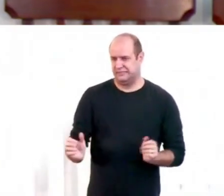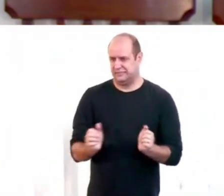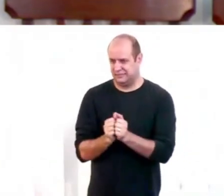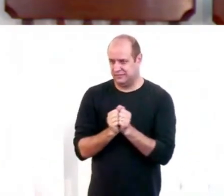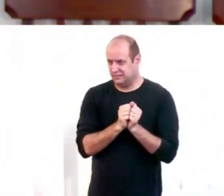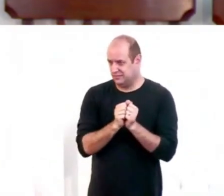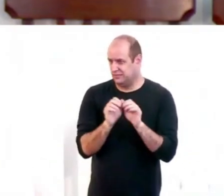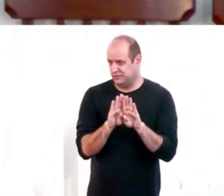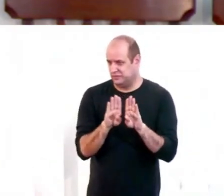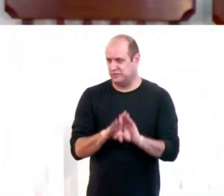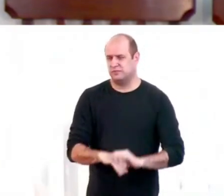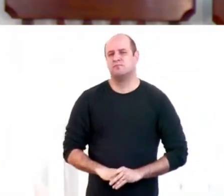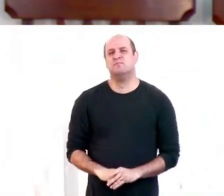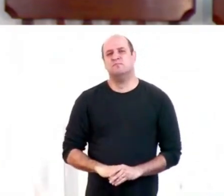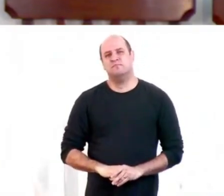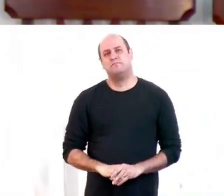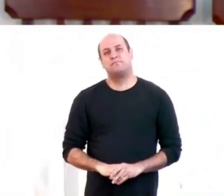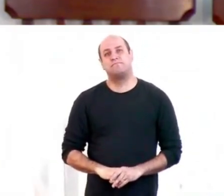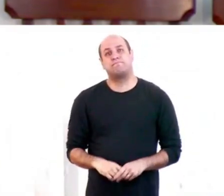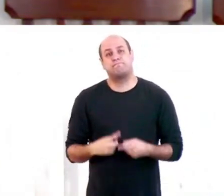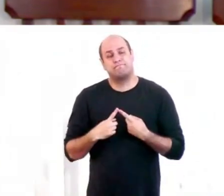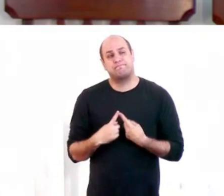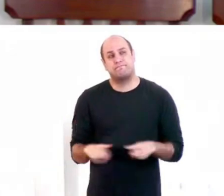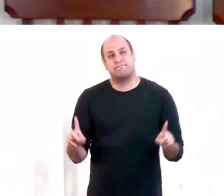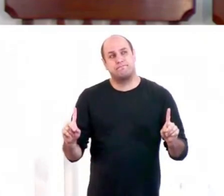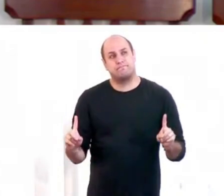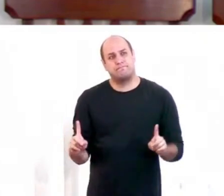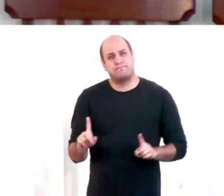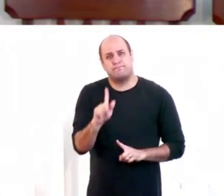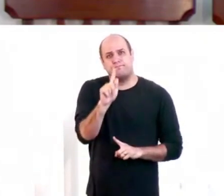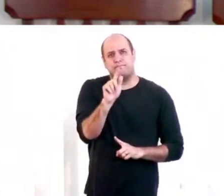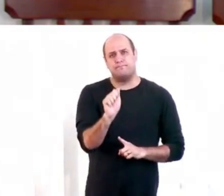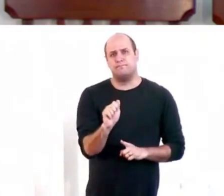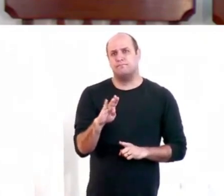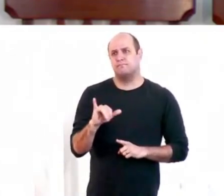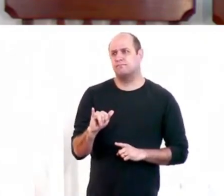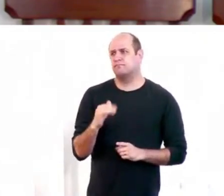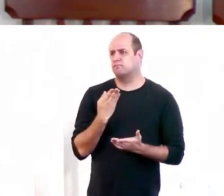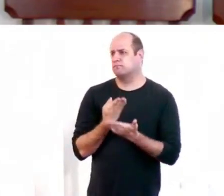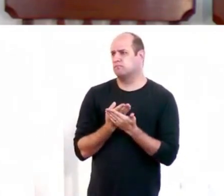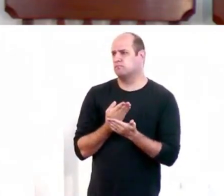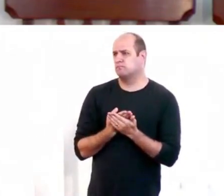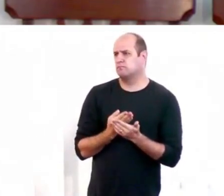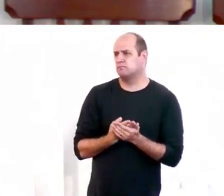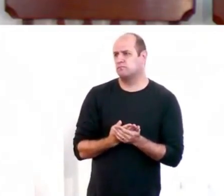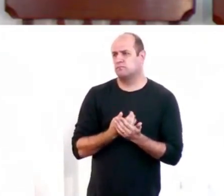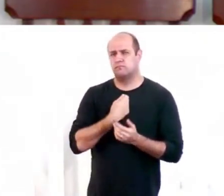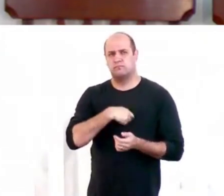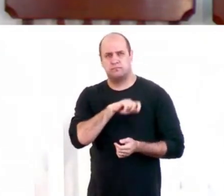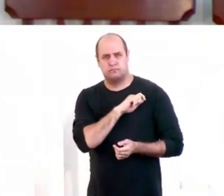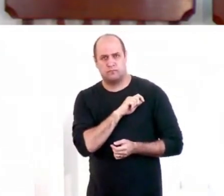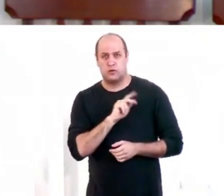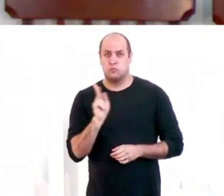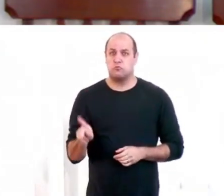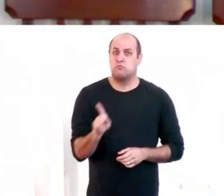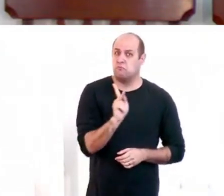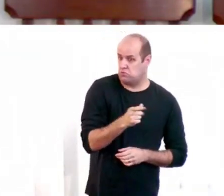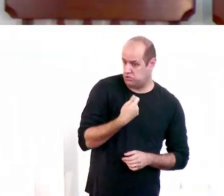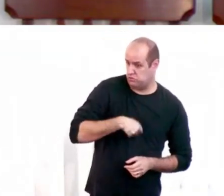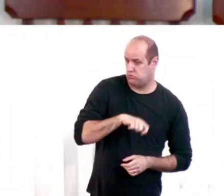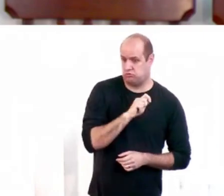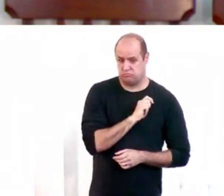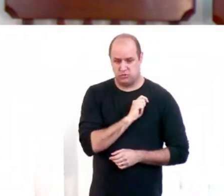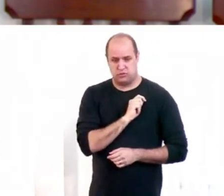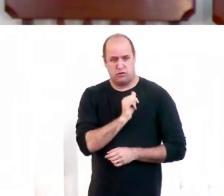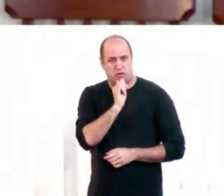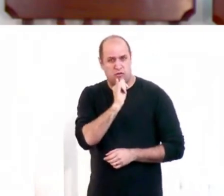mãe. Porém, Gabriela foi fazer uma classe de espanhol e sua professora espanhola